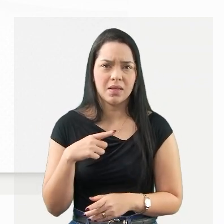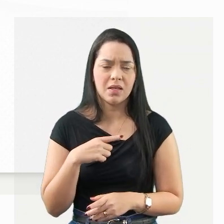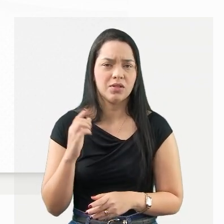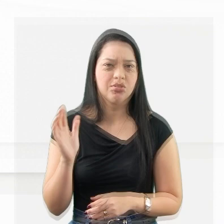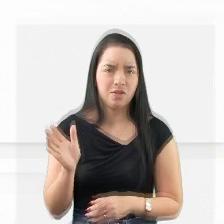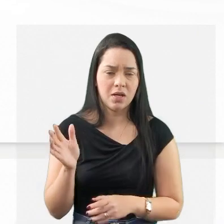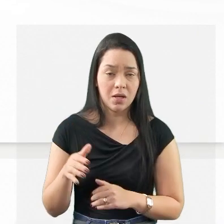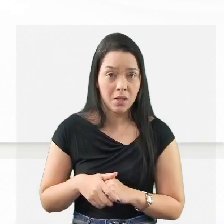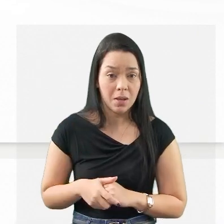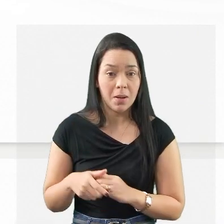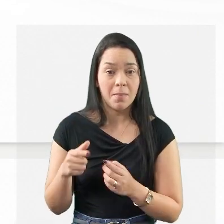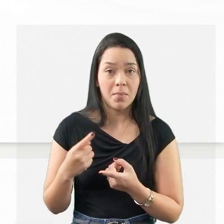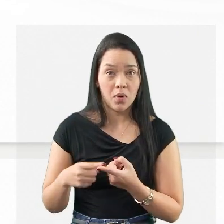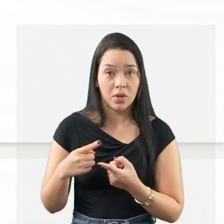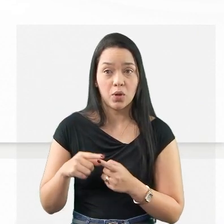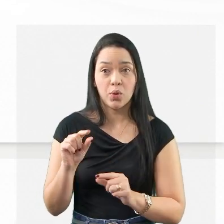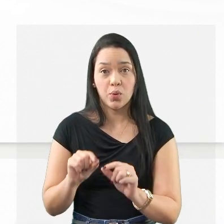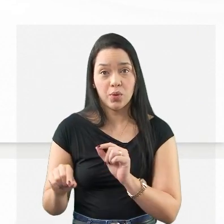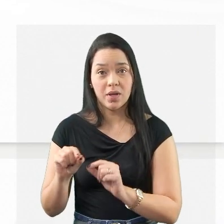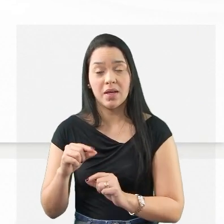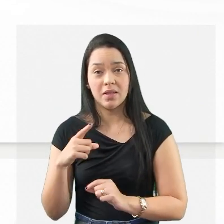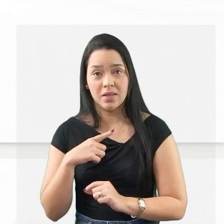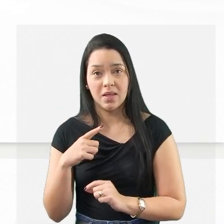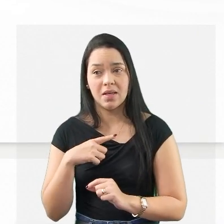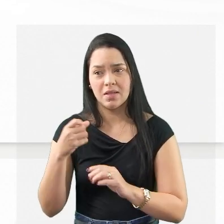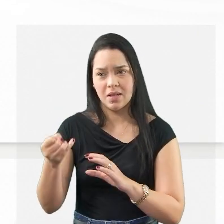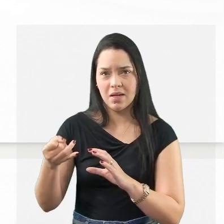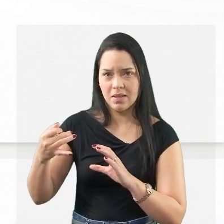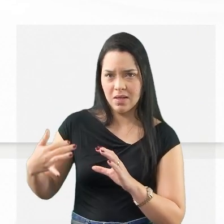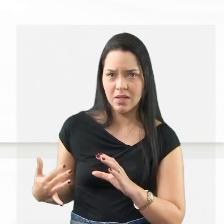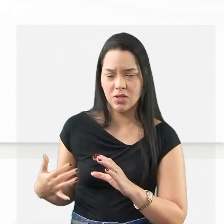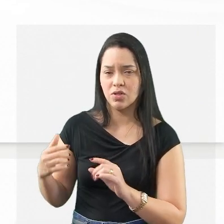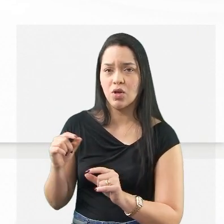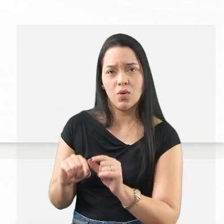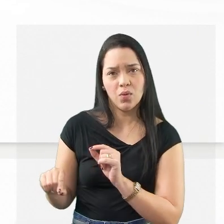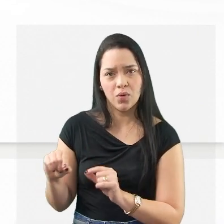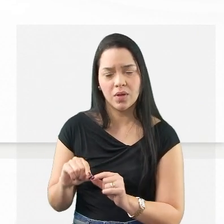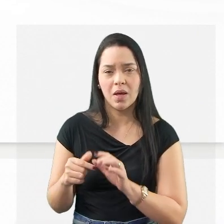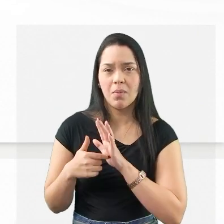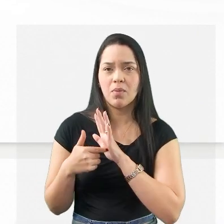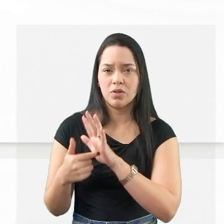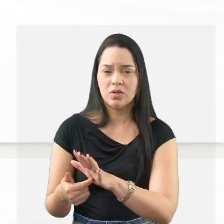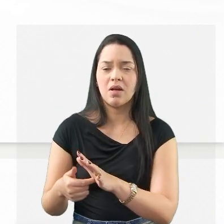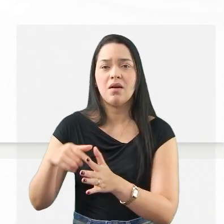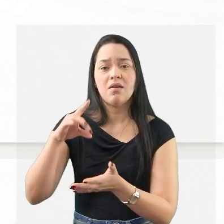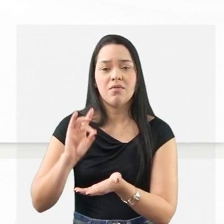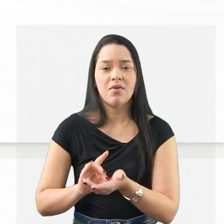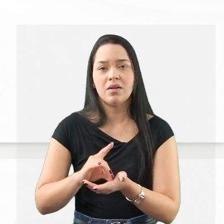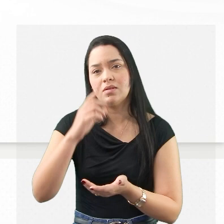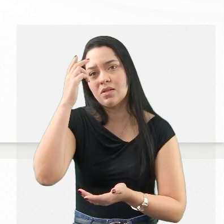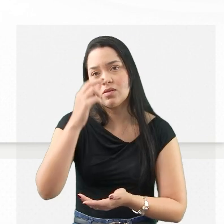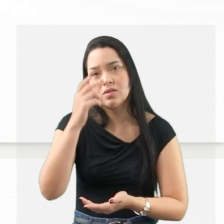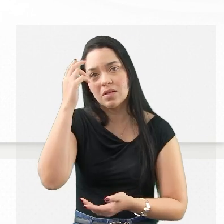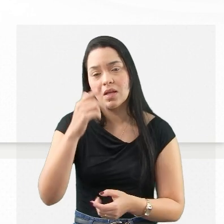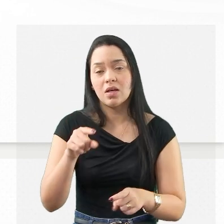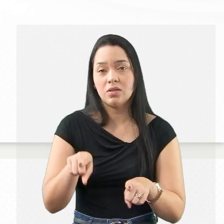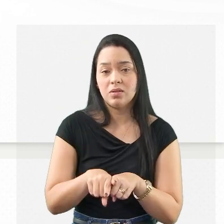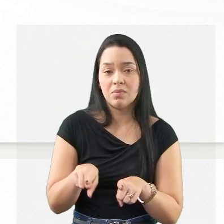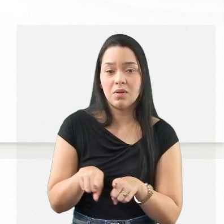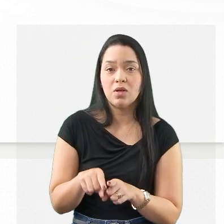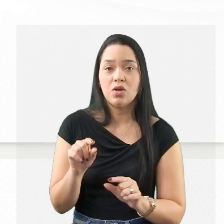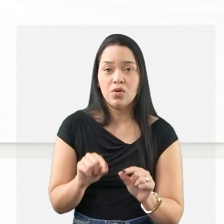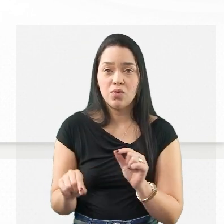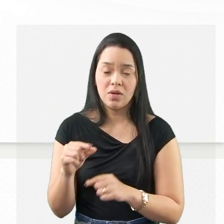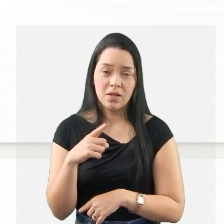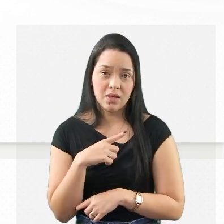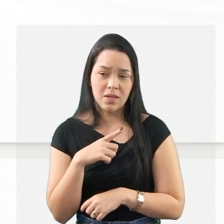popular? Justamente porque o cordel ele tem como essa característica ele retratar fatos da sociedade. Aqui é algo